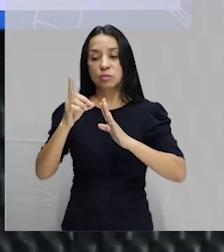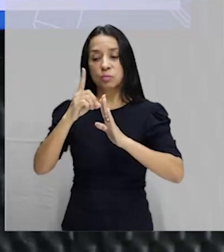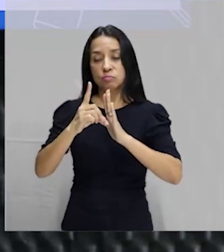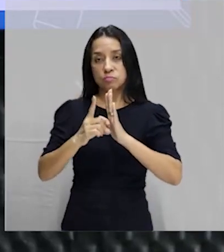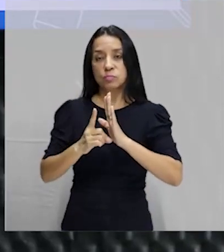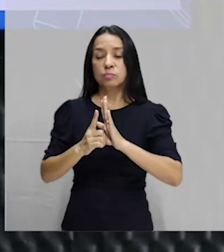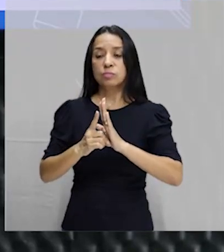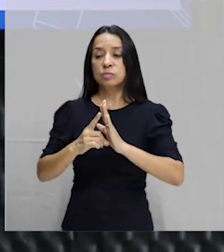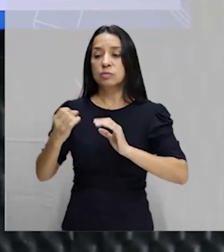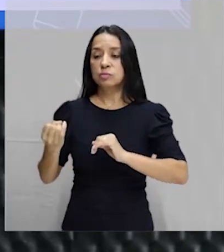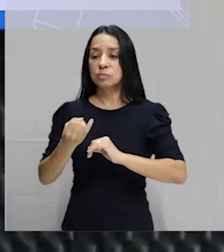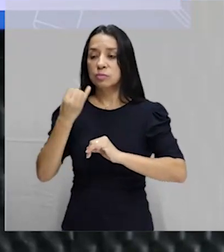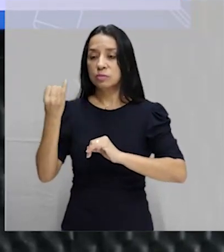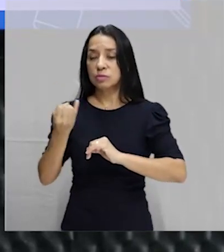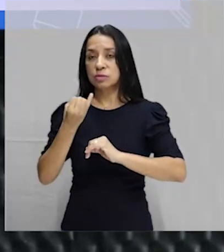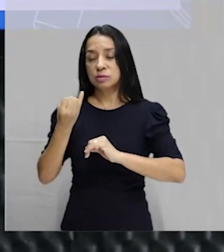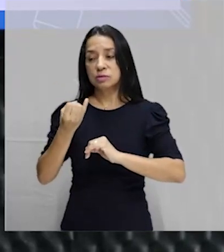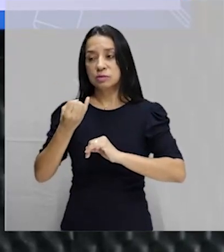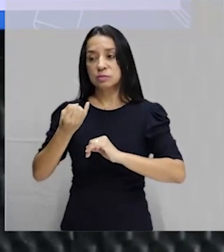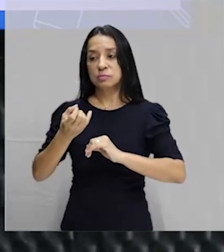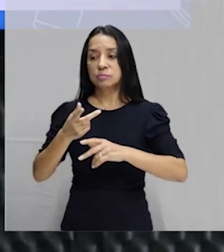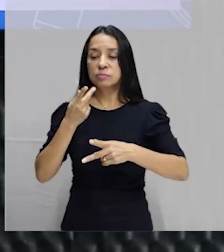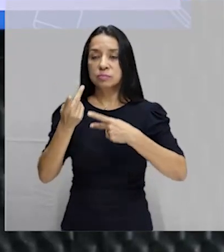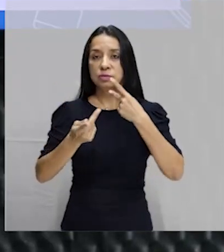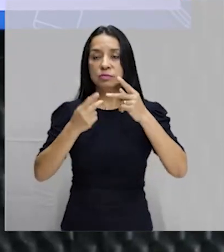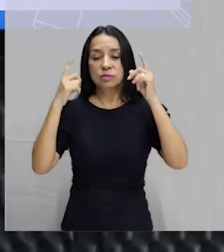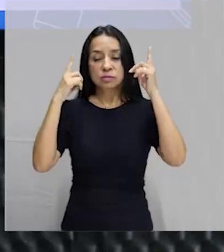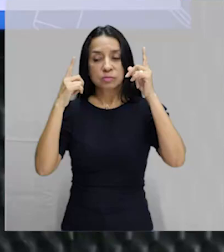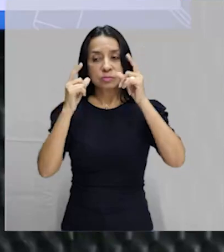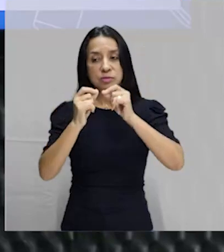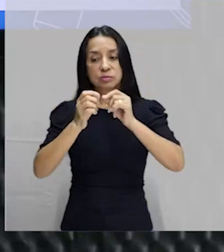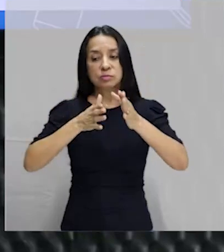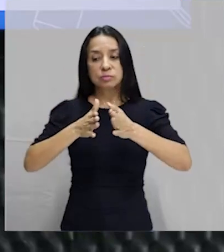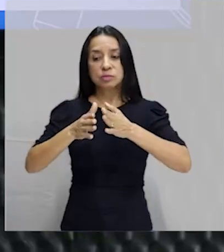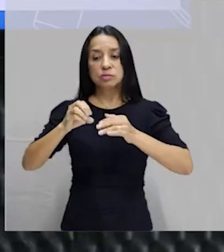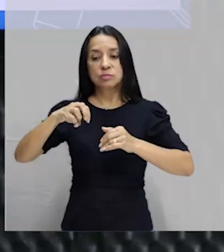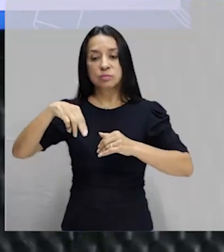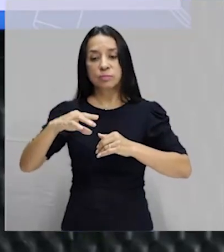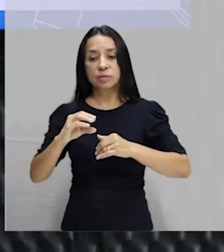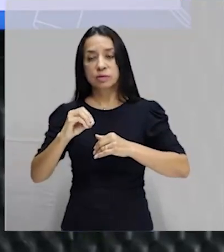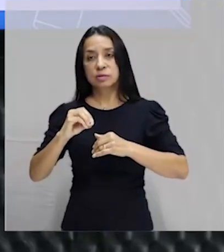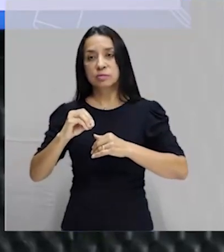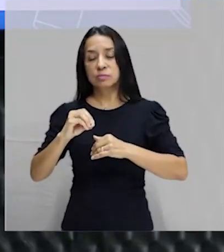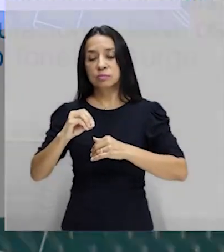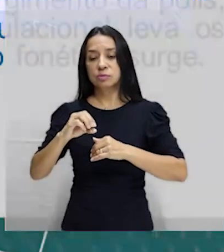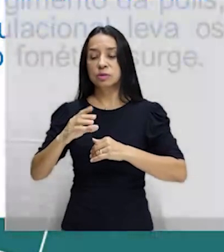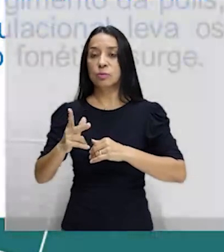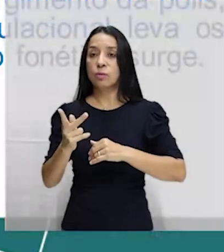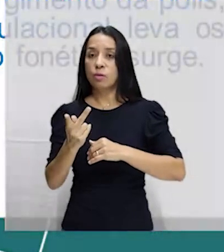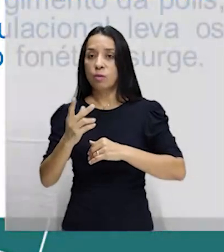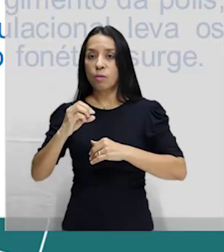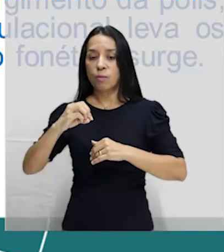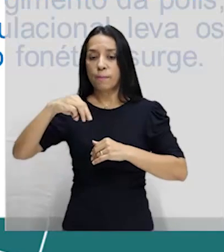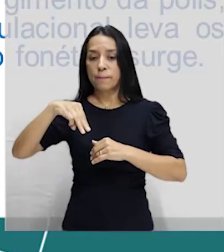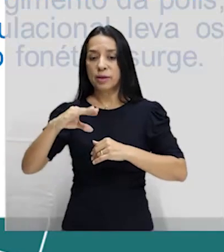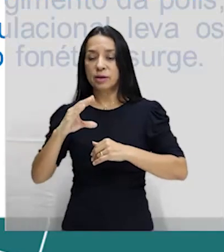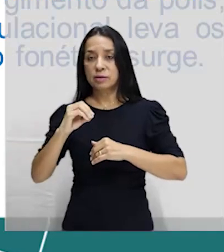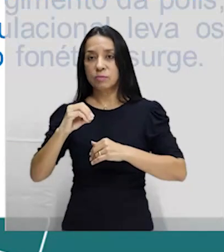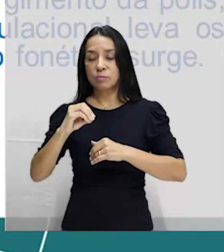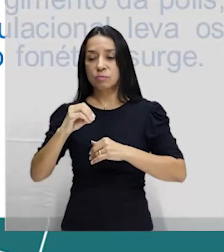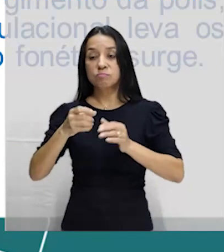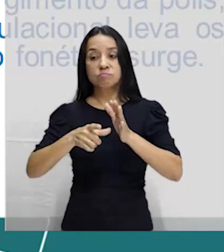gregos durante o chamado período homérico. E aqui nós temos um processo claramente